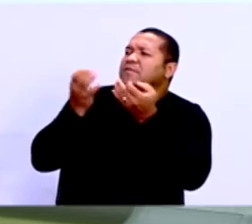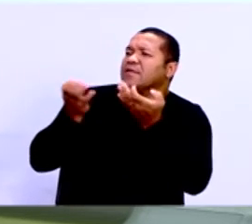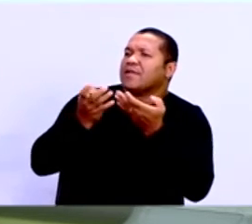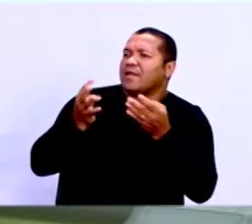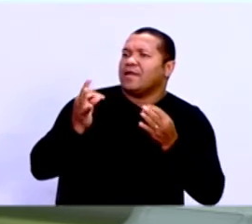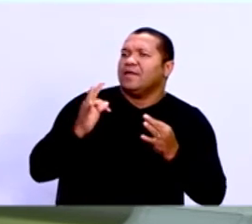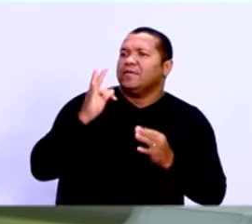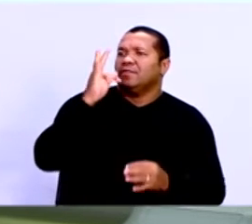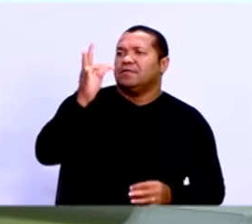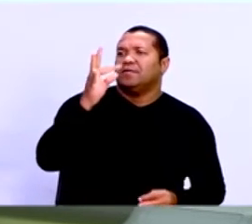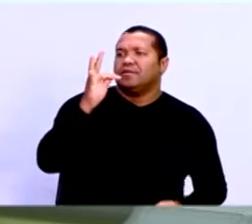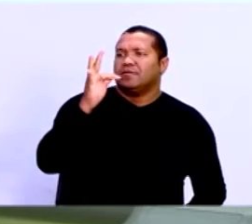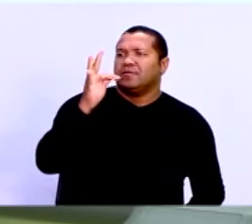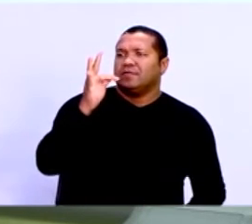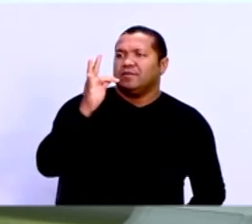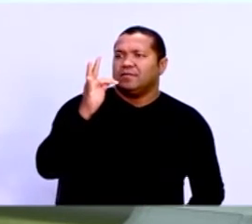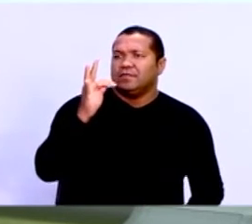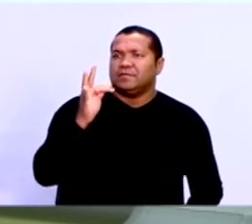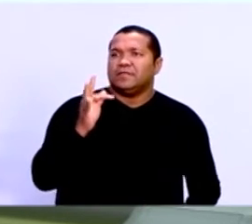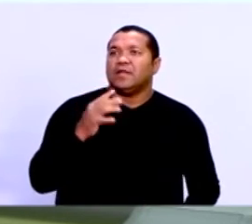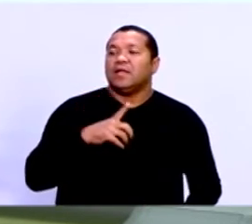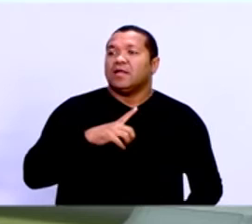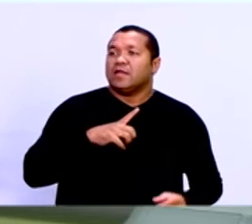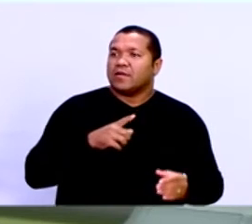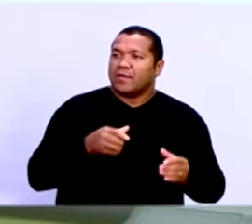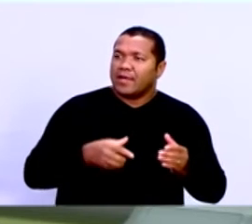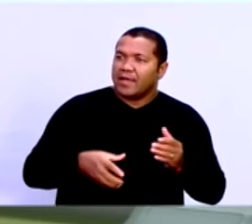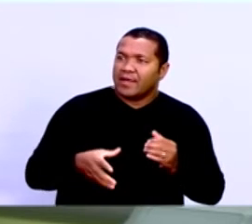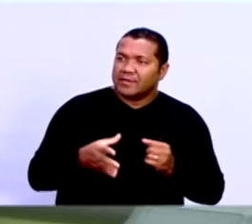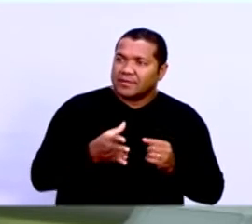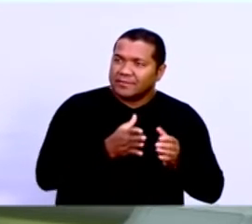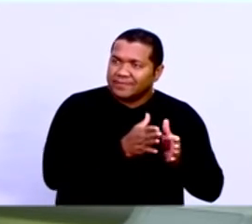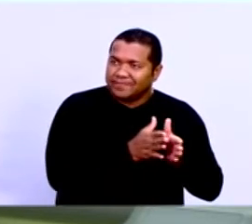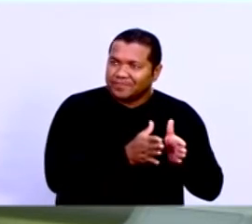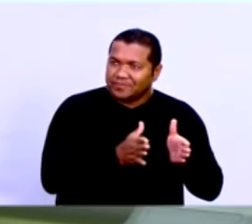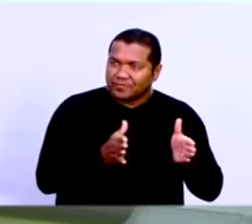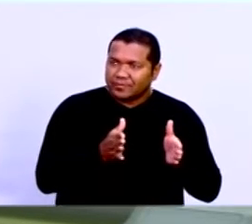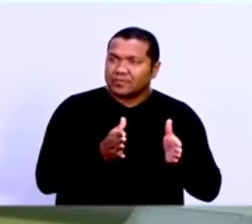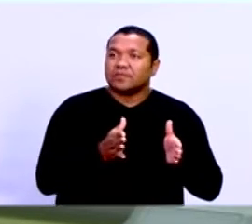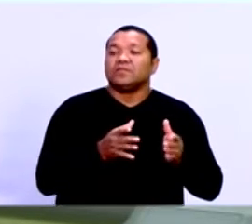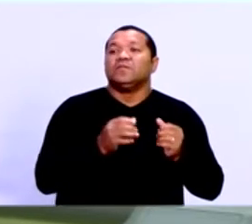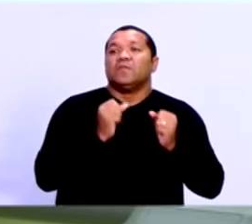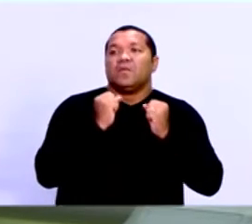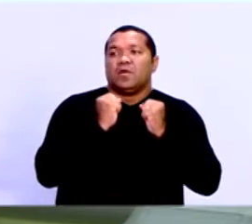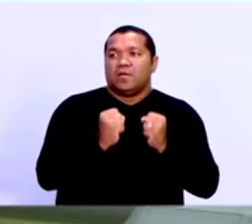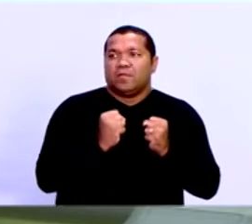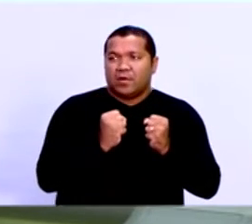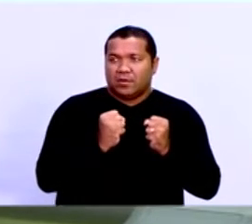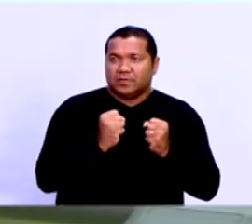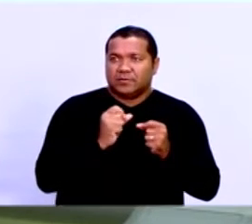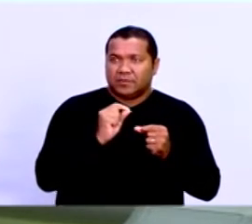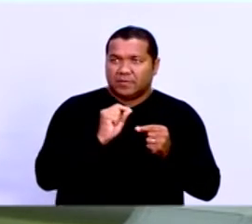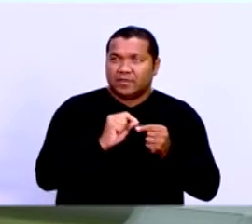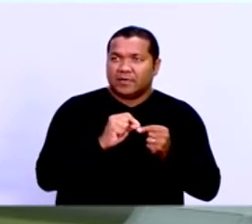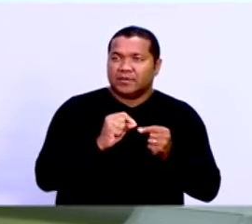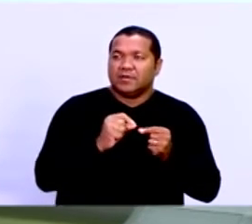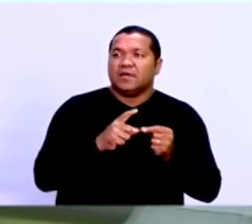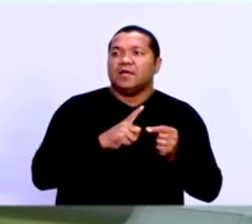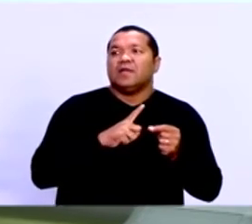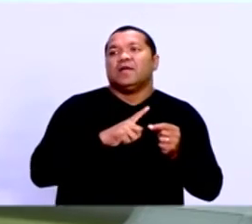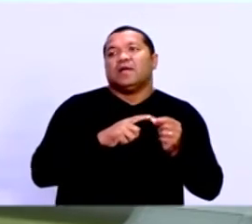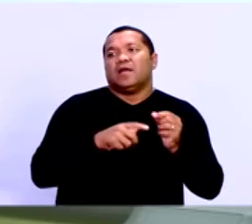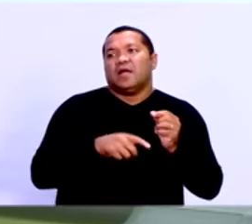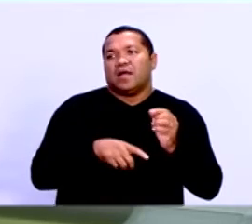certo gente então essa fase do levantamento de requisitos vou posso utilizar a visão do produto eleito o